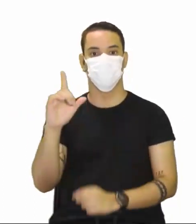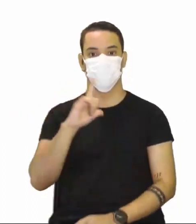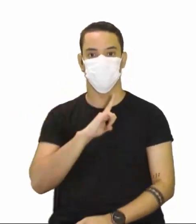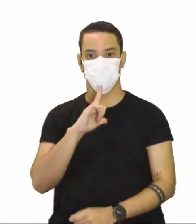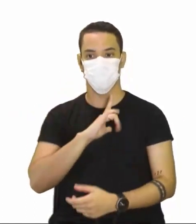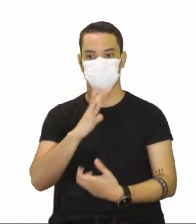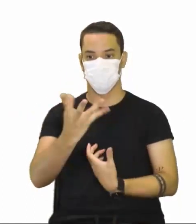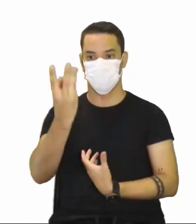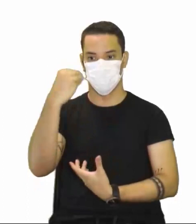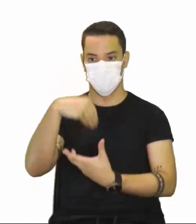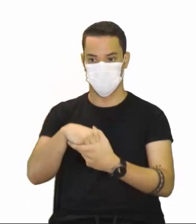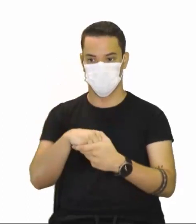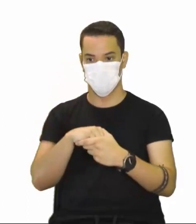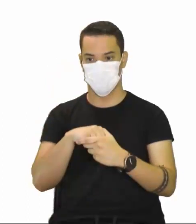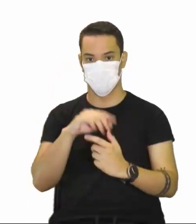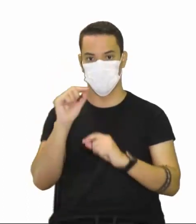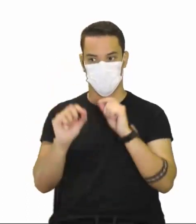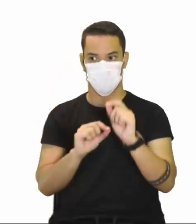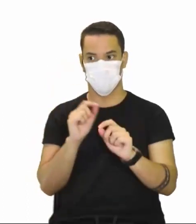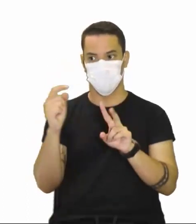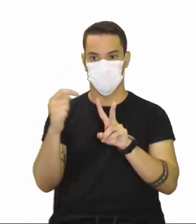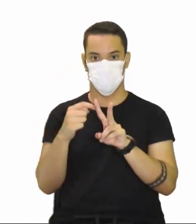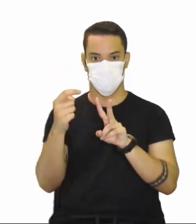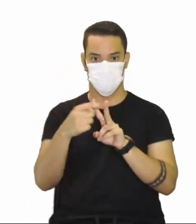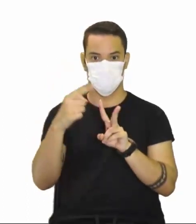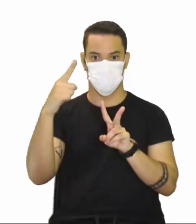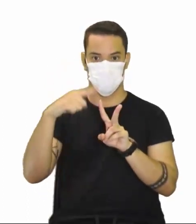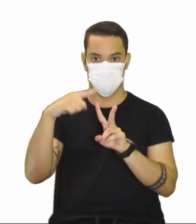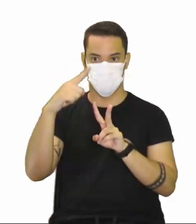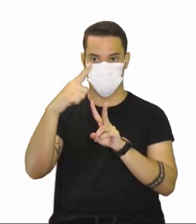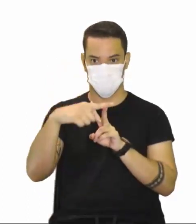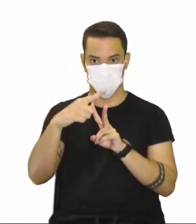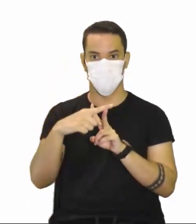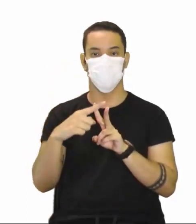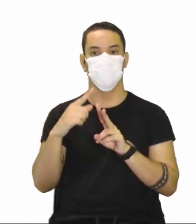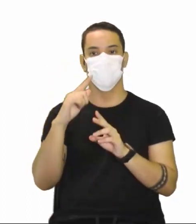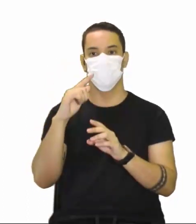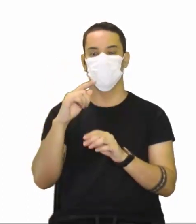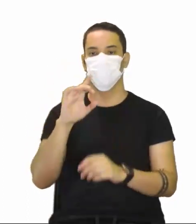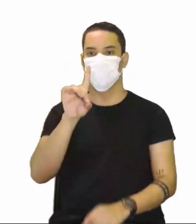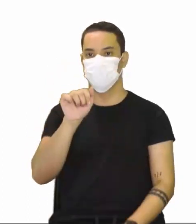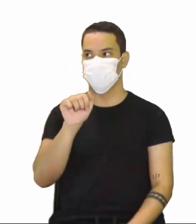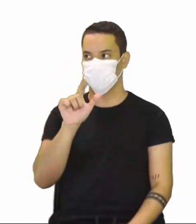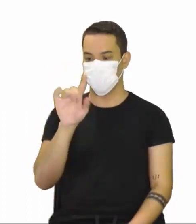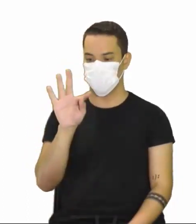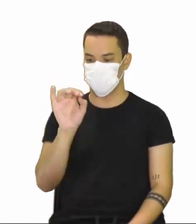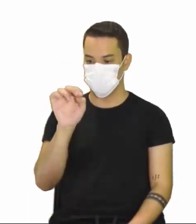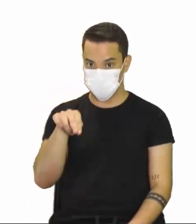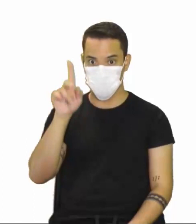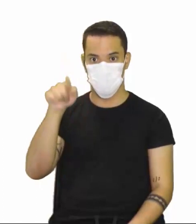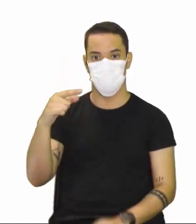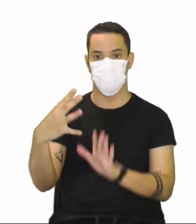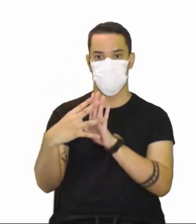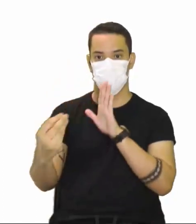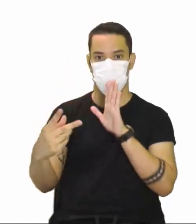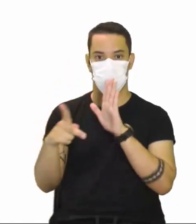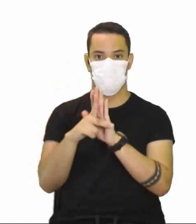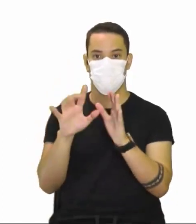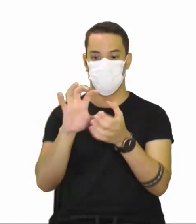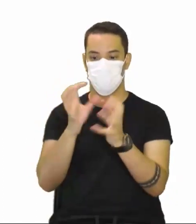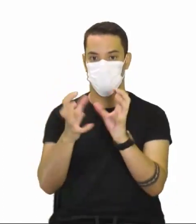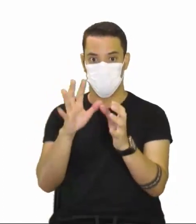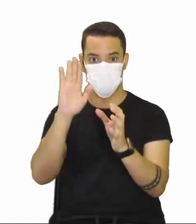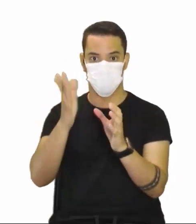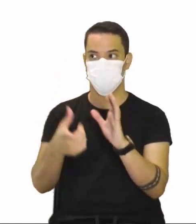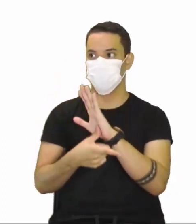foram atribuídos dois tipos. Digamos, para o modelo de Dalton, que era exatamente partículas maciças, esféricas